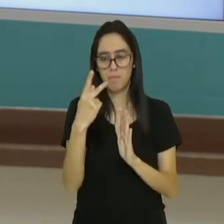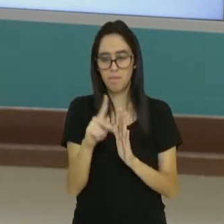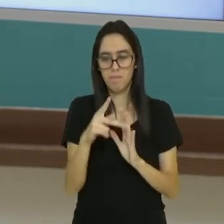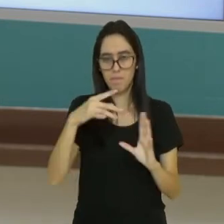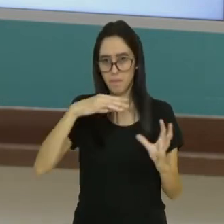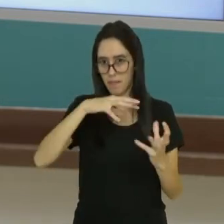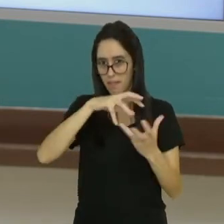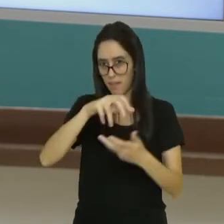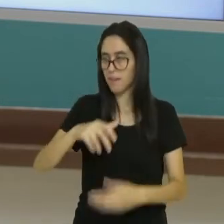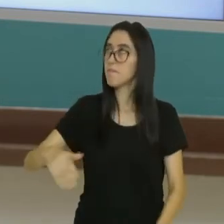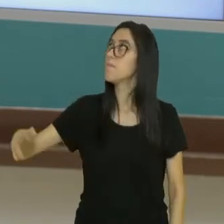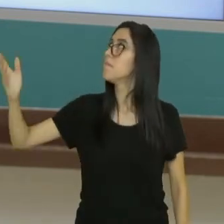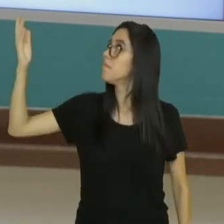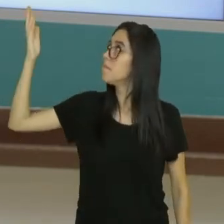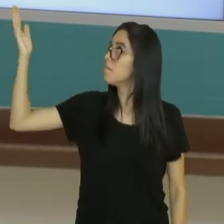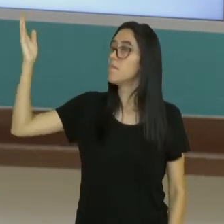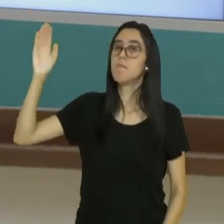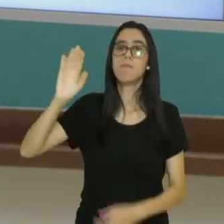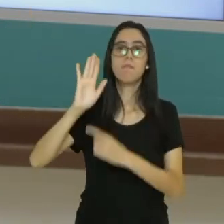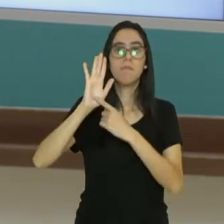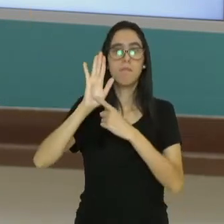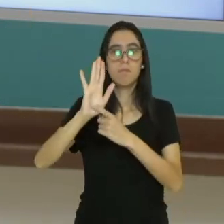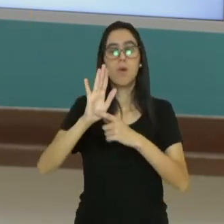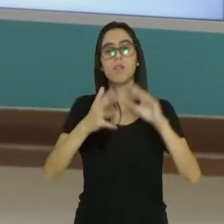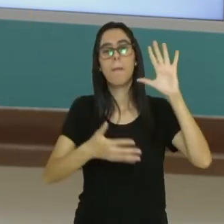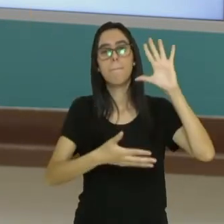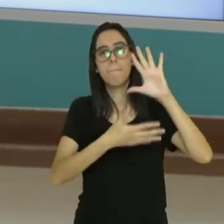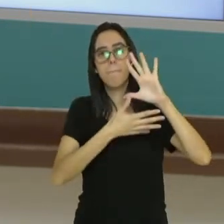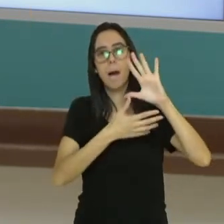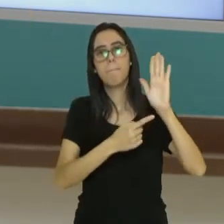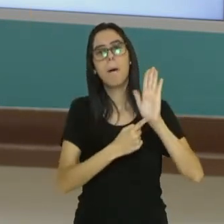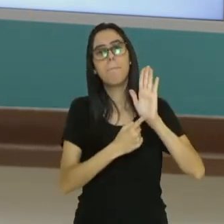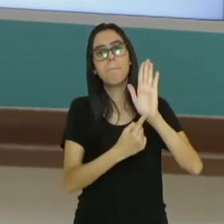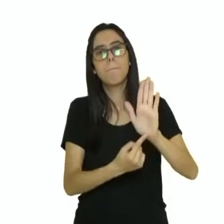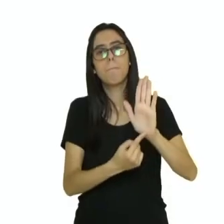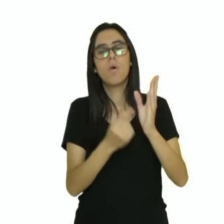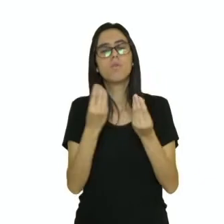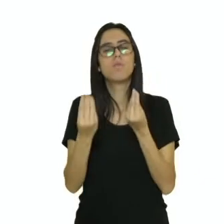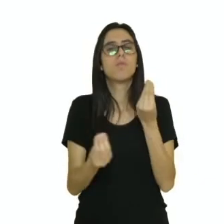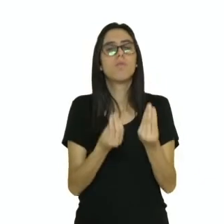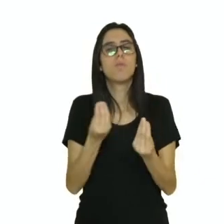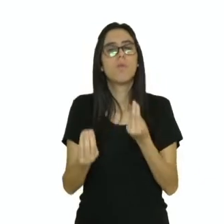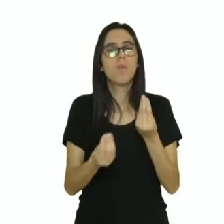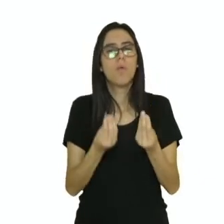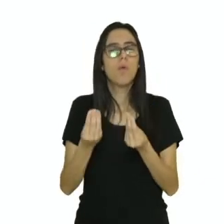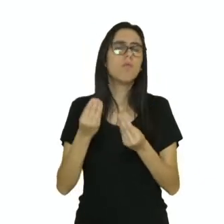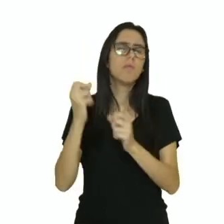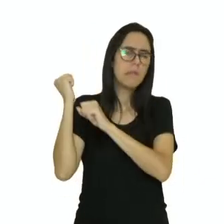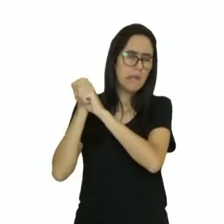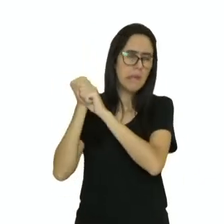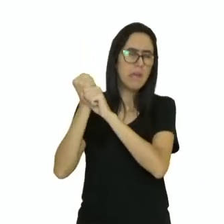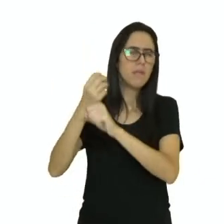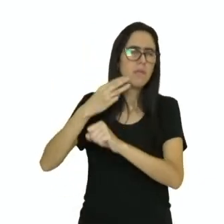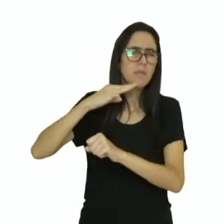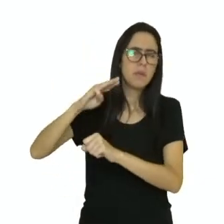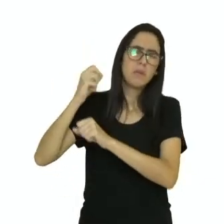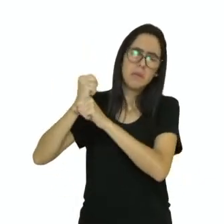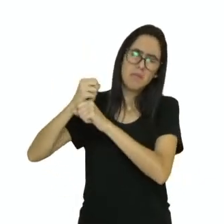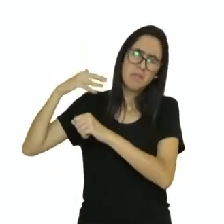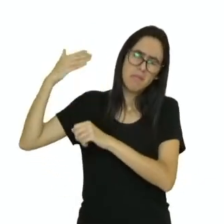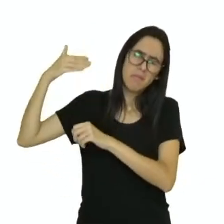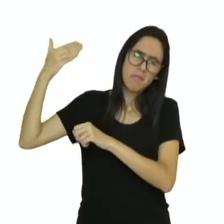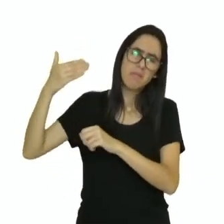animação. E aqui nós temos, então, um mapa que mostra para nós de todo aquele processo do que era